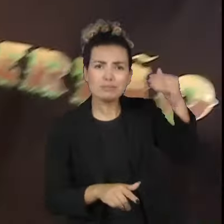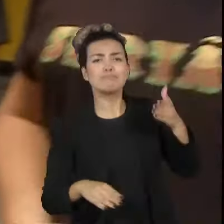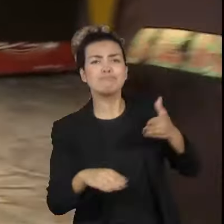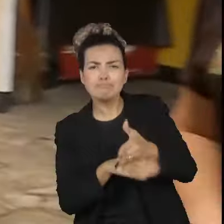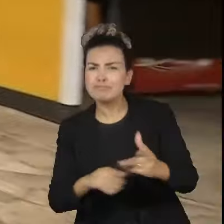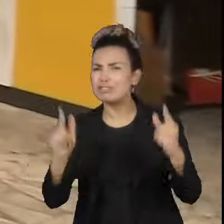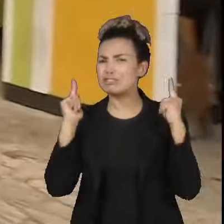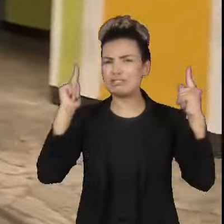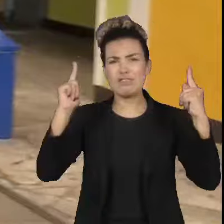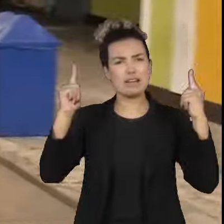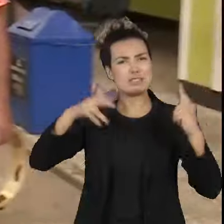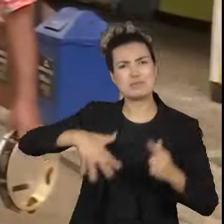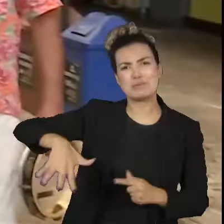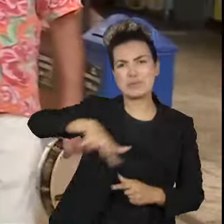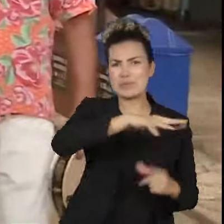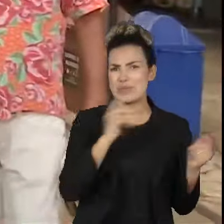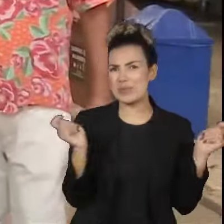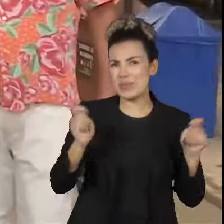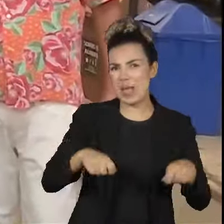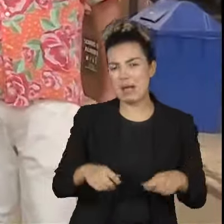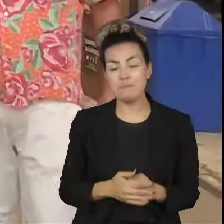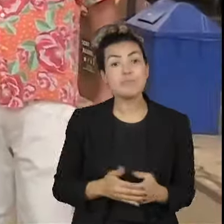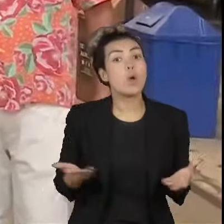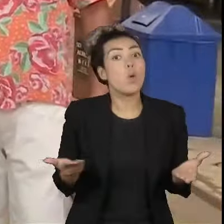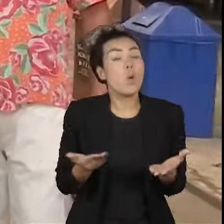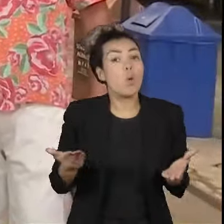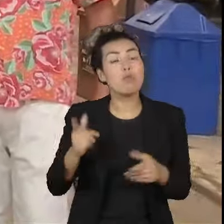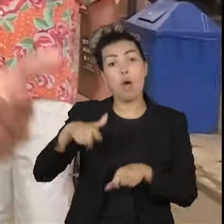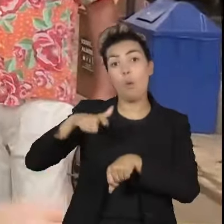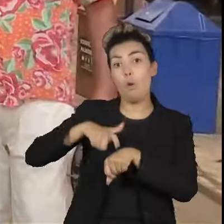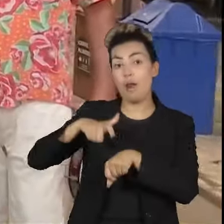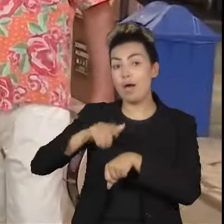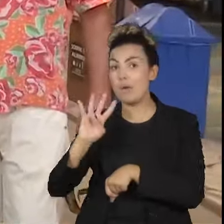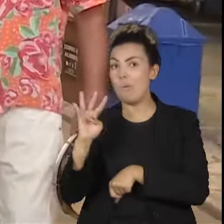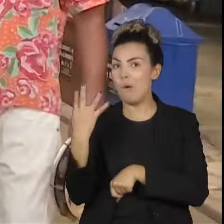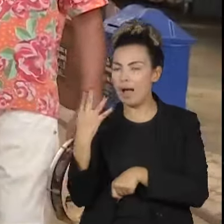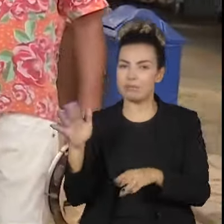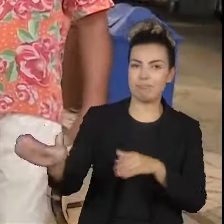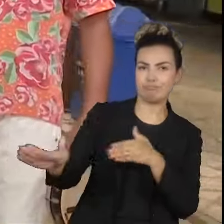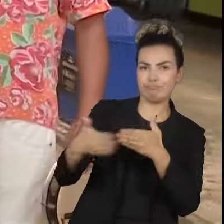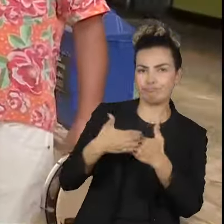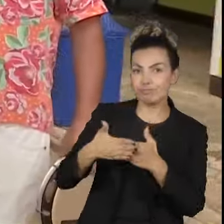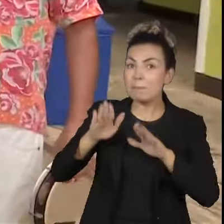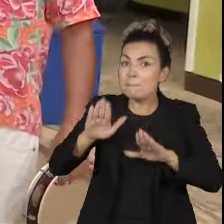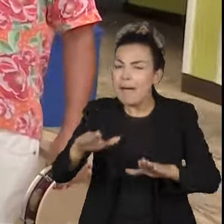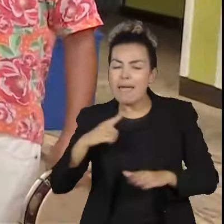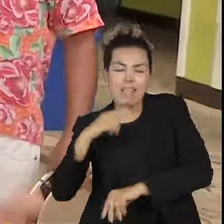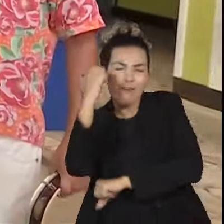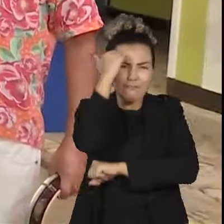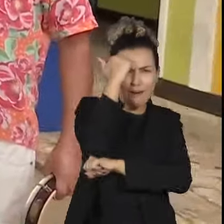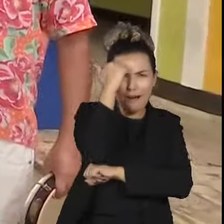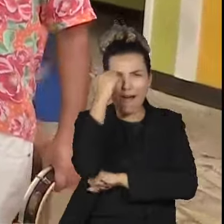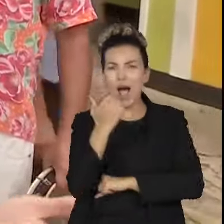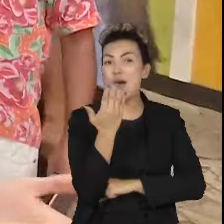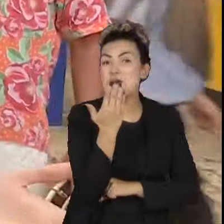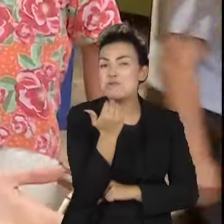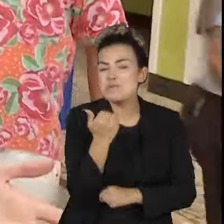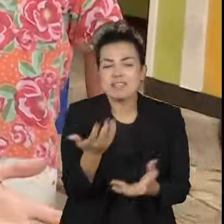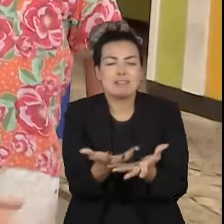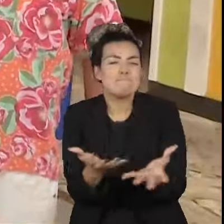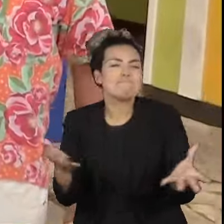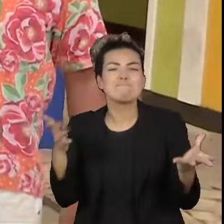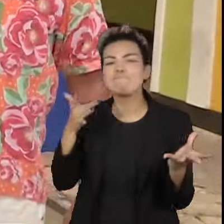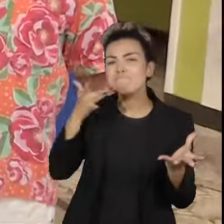Olha, hoje, dia do nordestino, a programação vai até às 4 horas da tarde, com muito forró e comidas típicas. E para